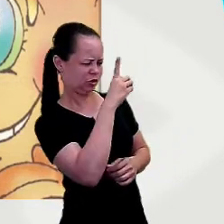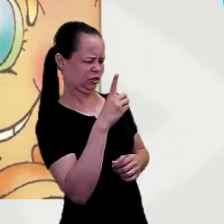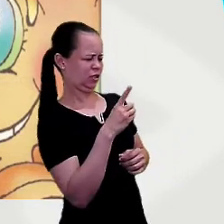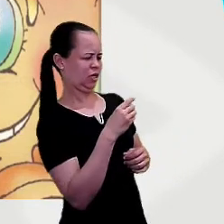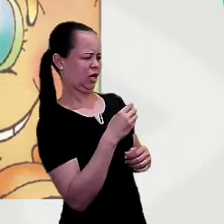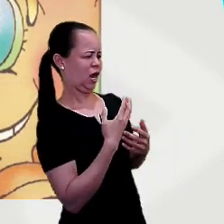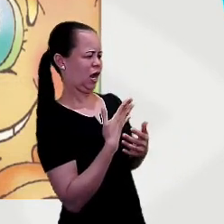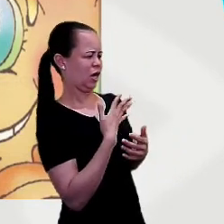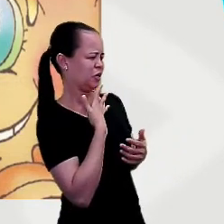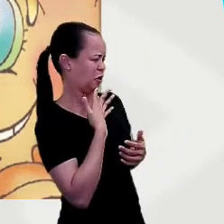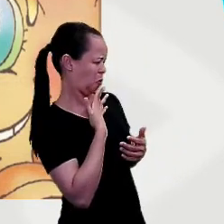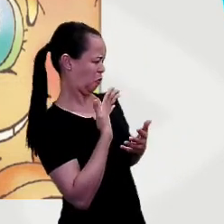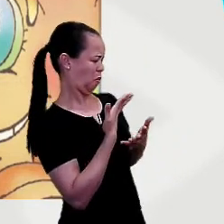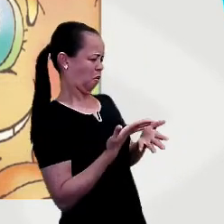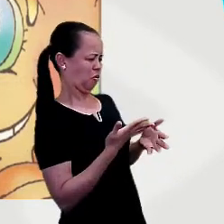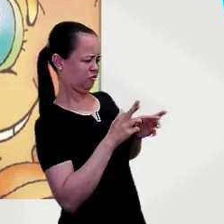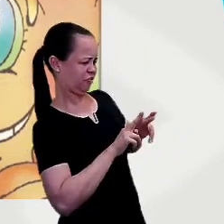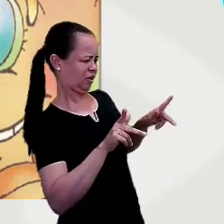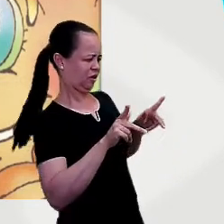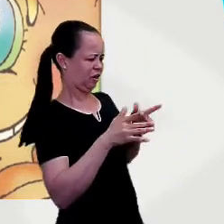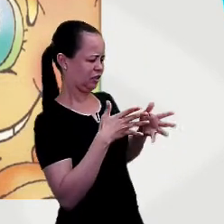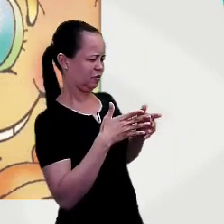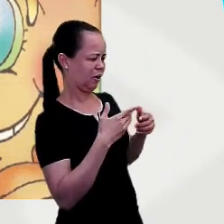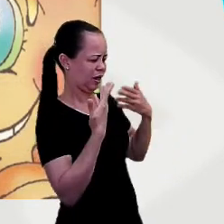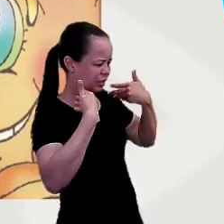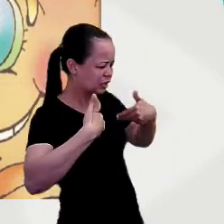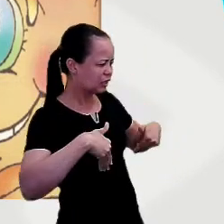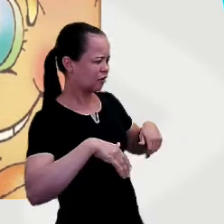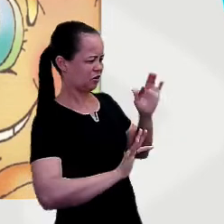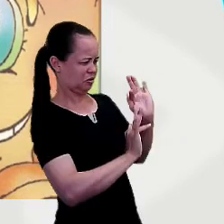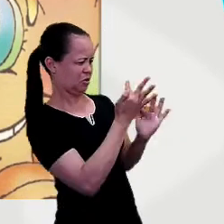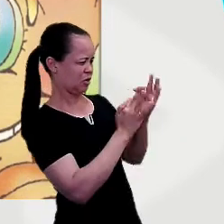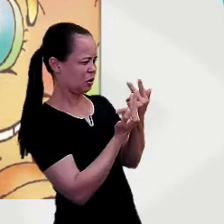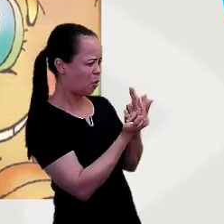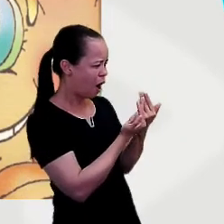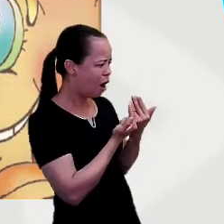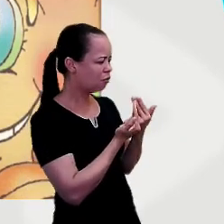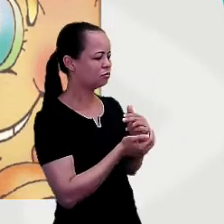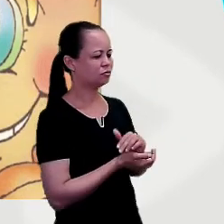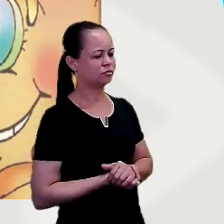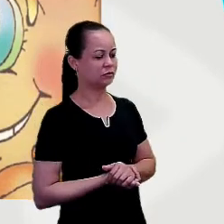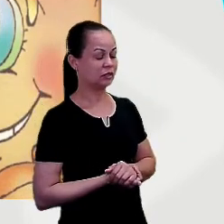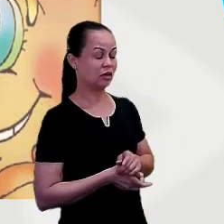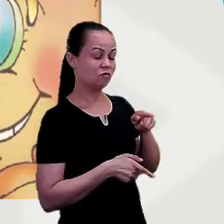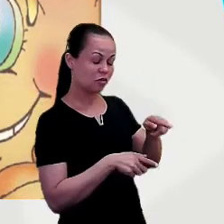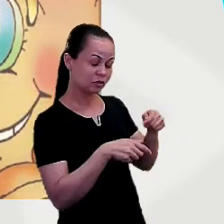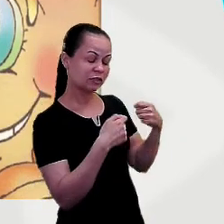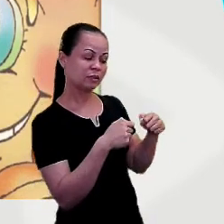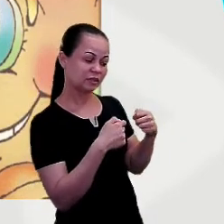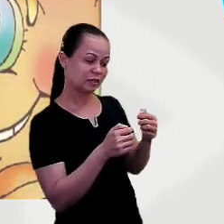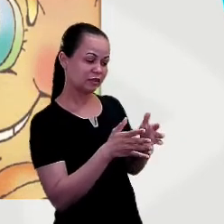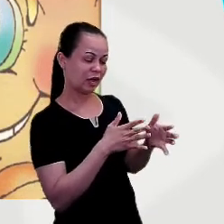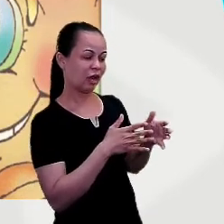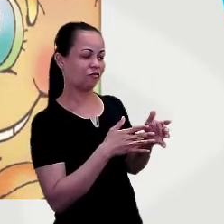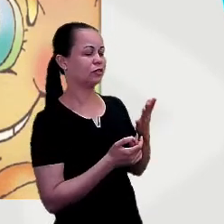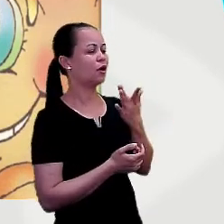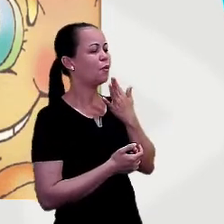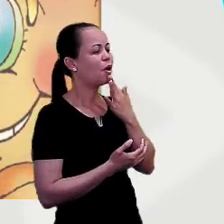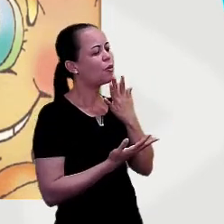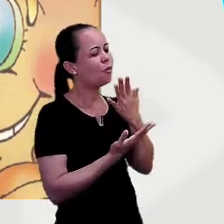escandalosa! Parece até fantasia para baile de carnaval. Você devia arranjar uma cor mais